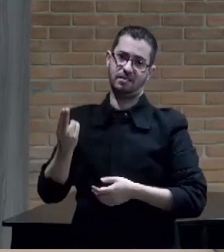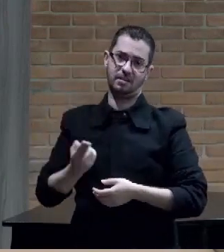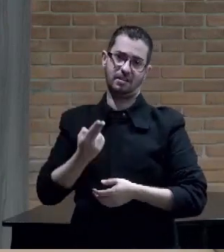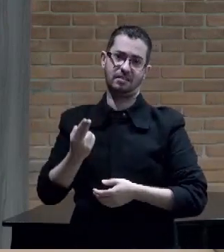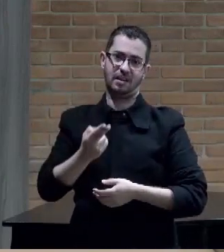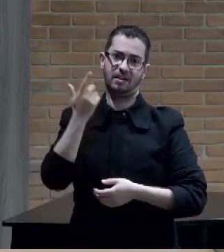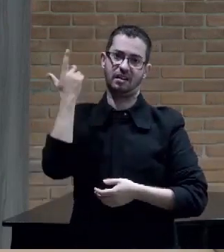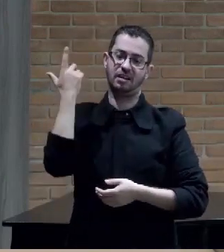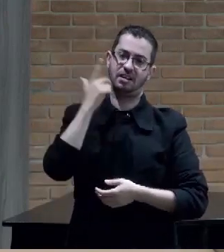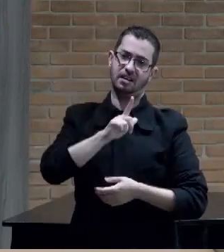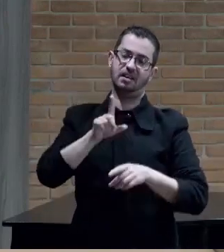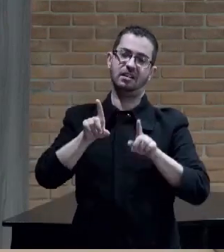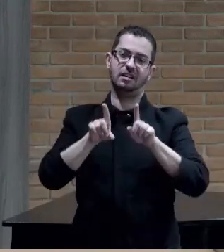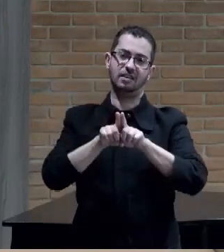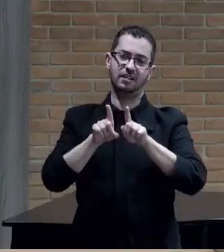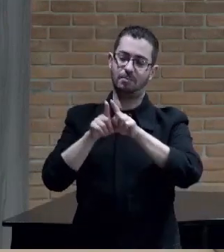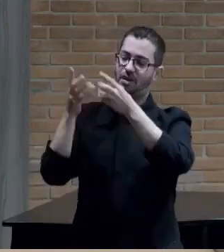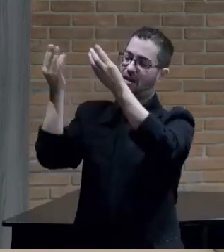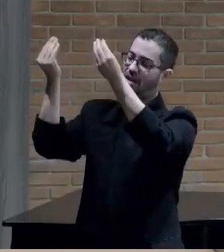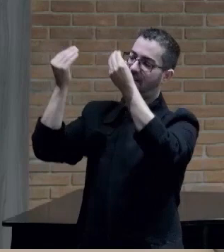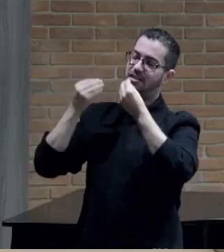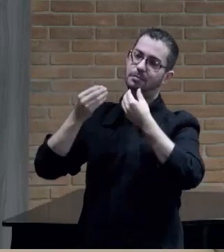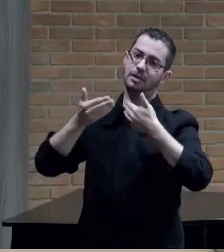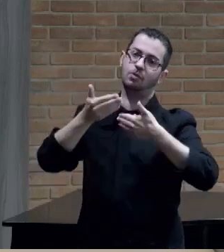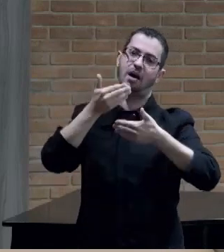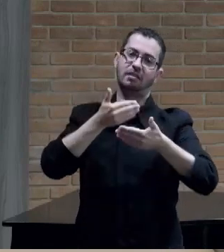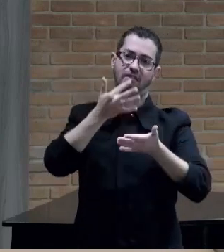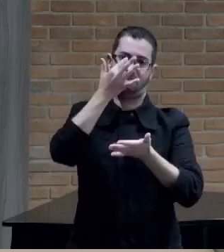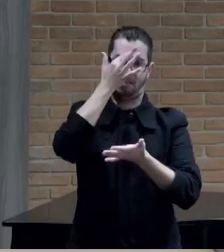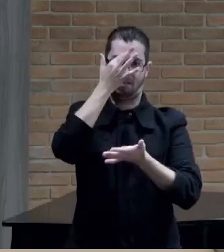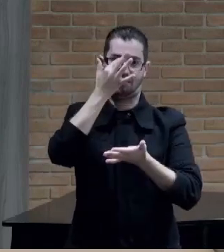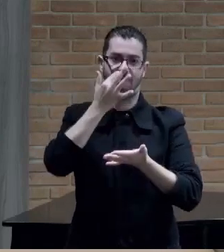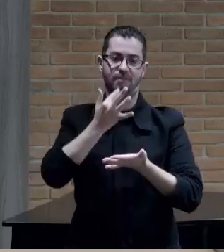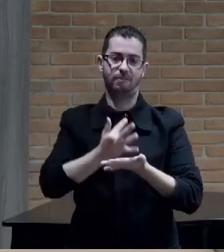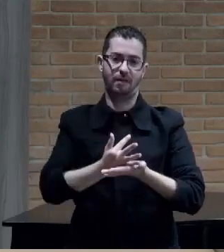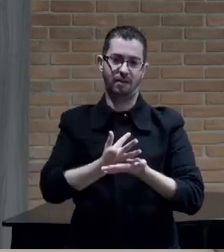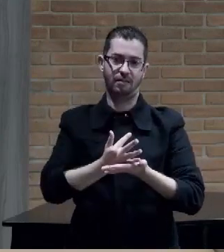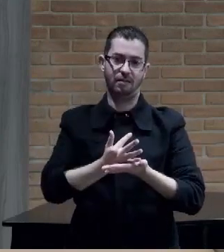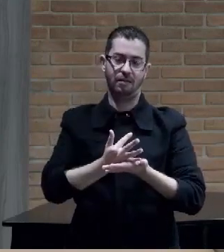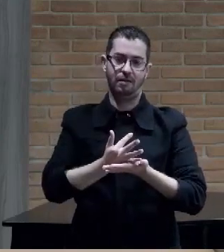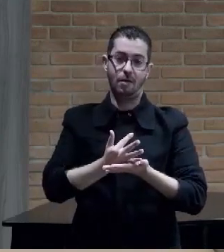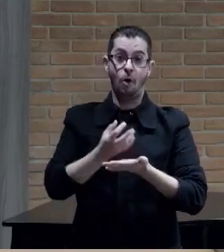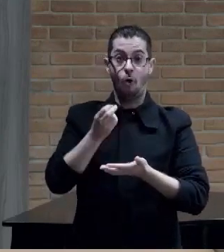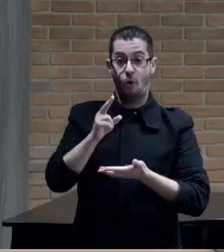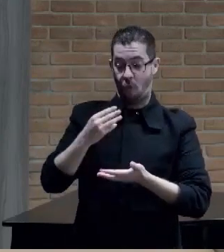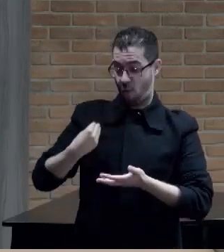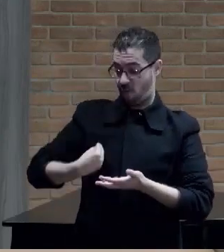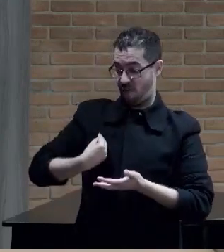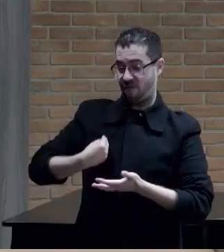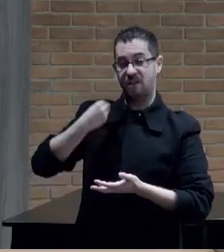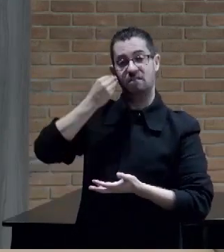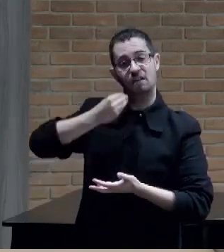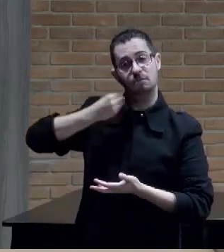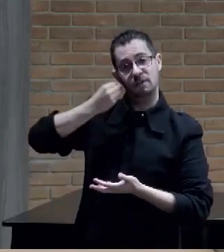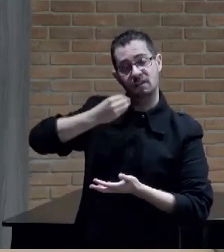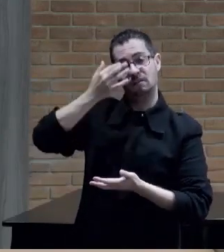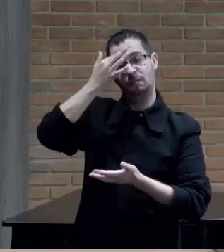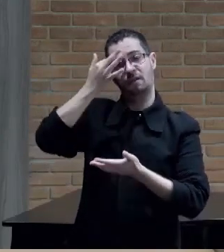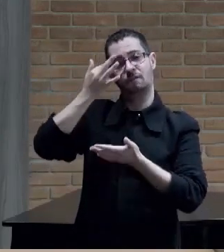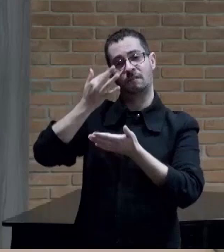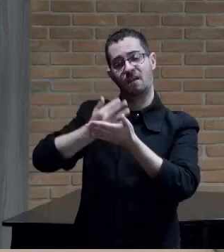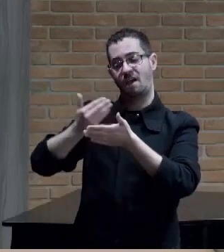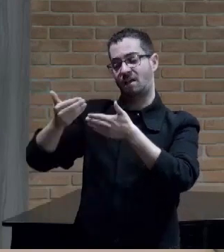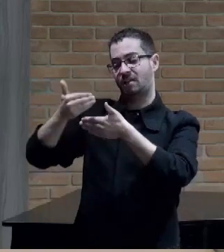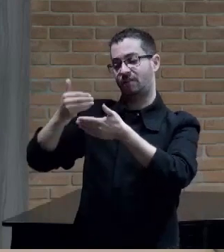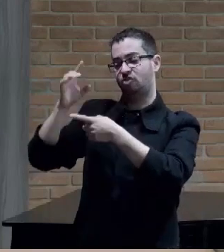quanto recebida por meio da fé, ou vivida pela fé proveniente de Deus em